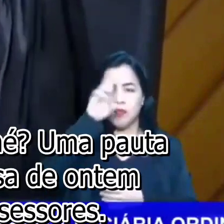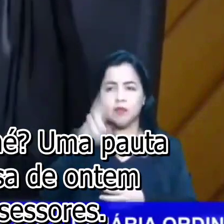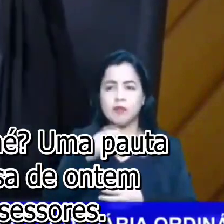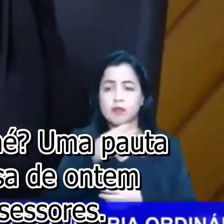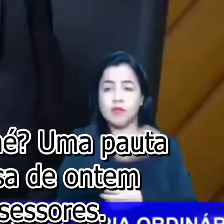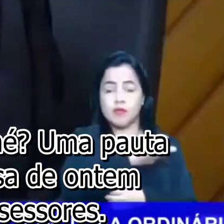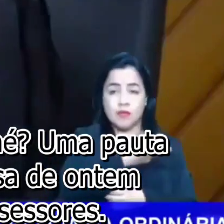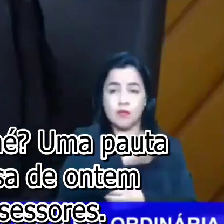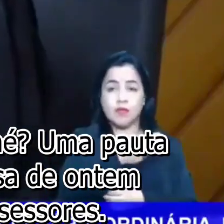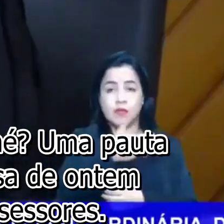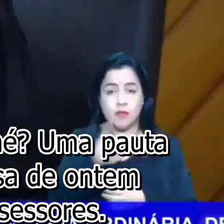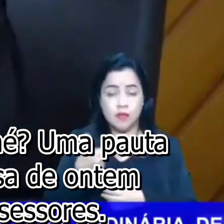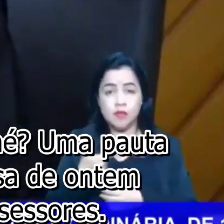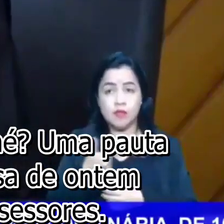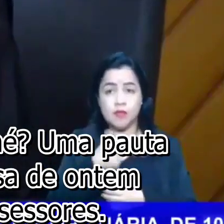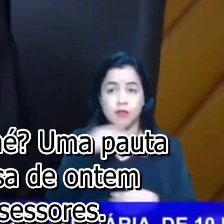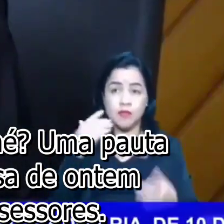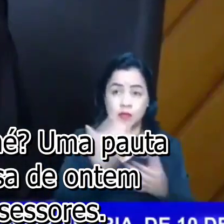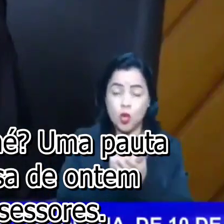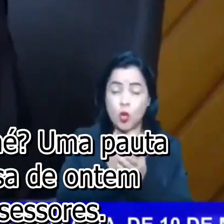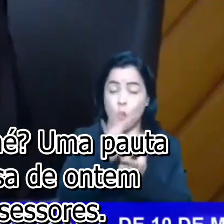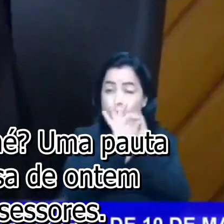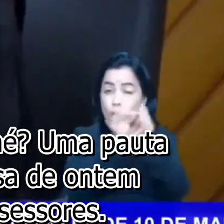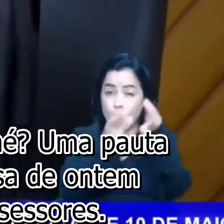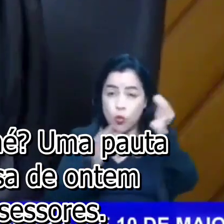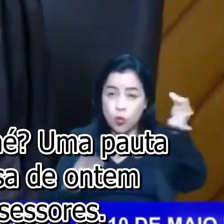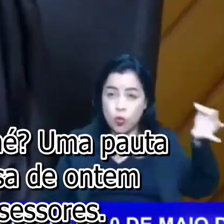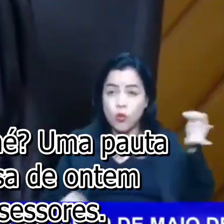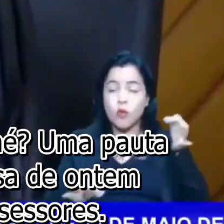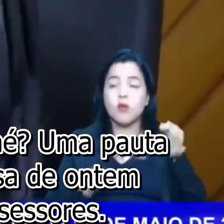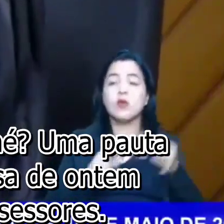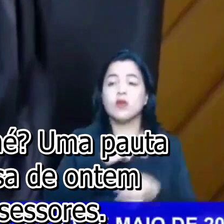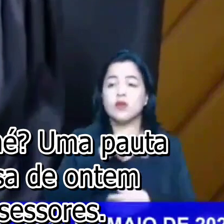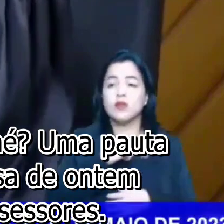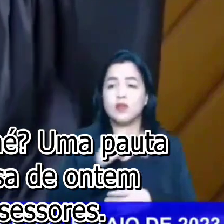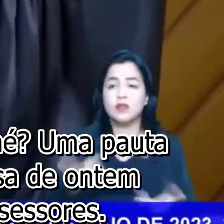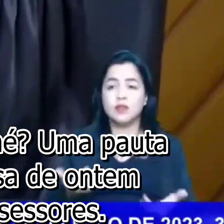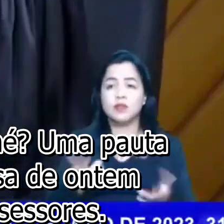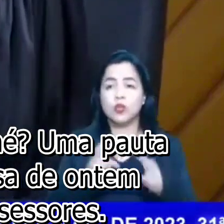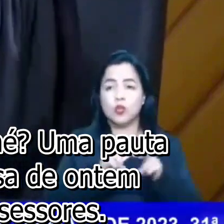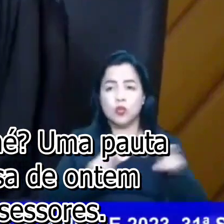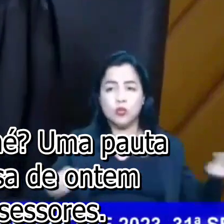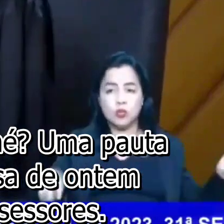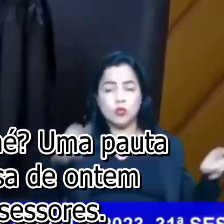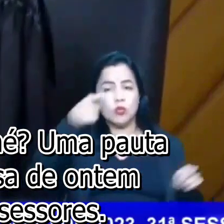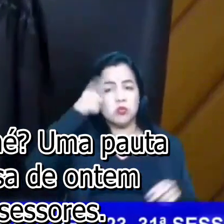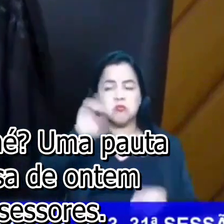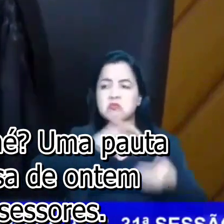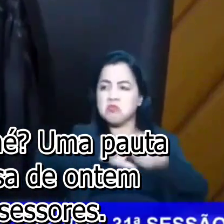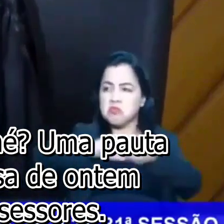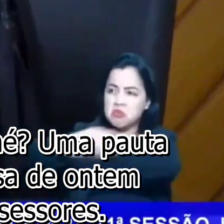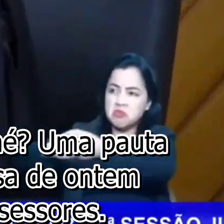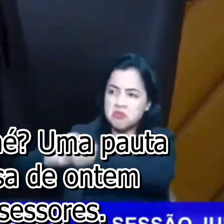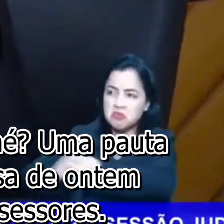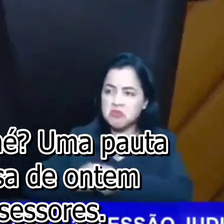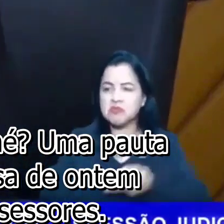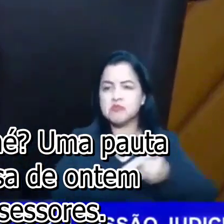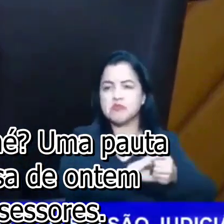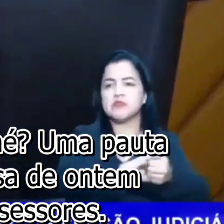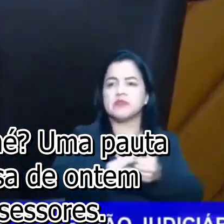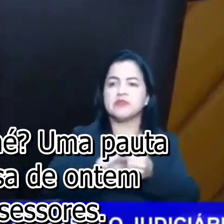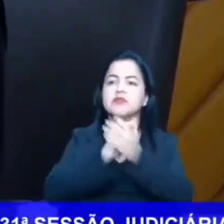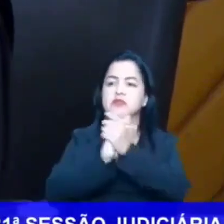julgamos 32 processos, né? Uma pauta longa, e ainda mais aqueles que estavam em mesa de ontem, né? Parabéns a todos, parabéns aos nossos